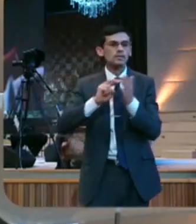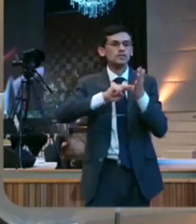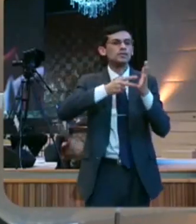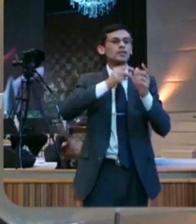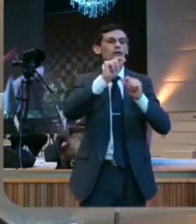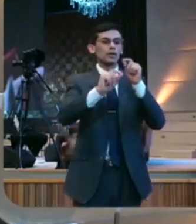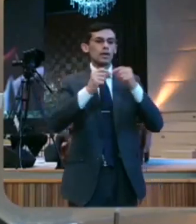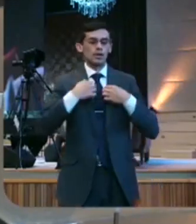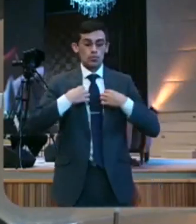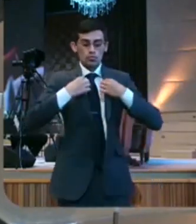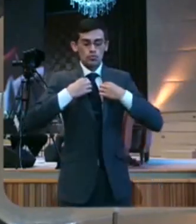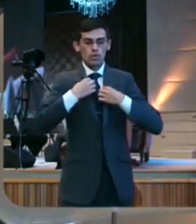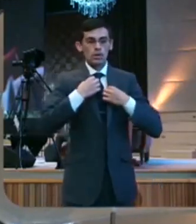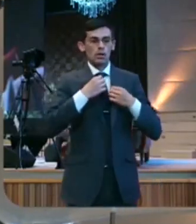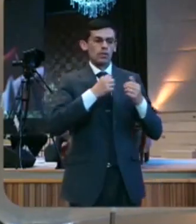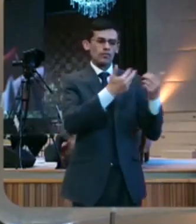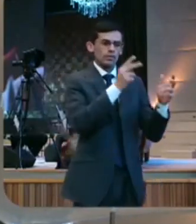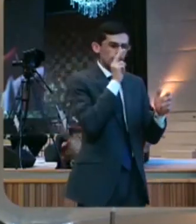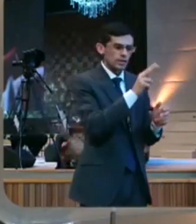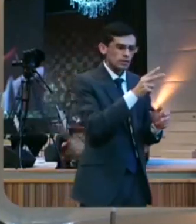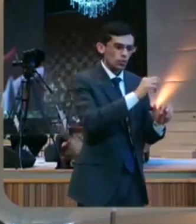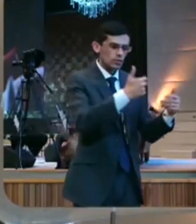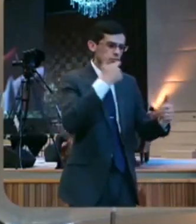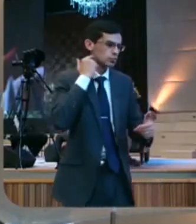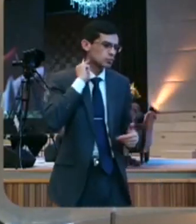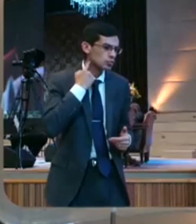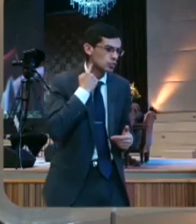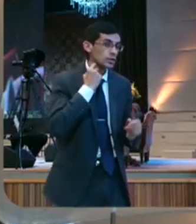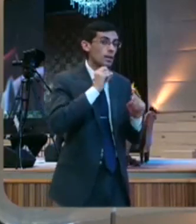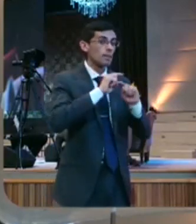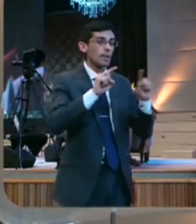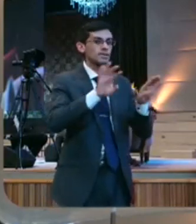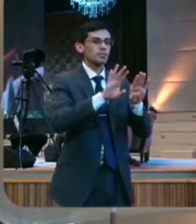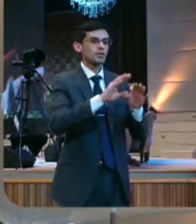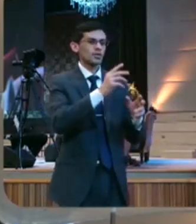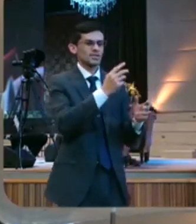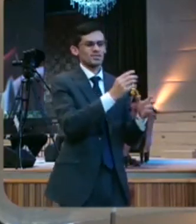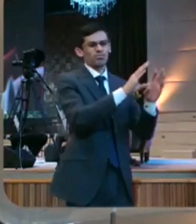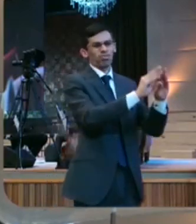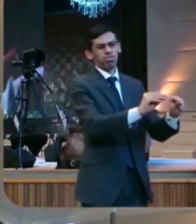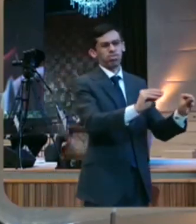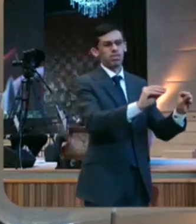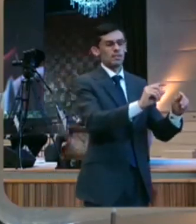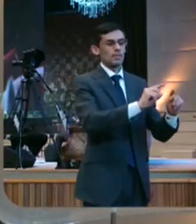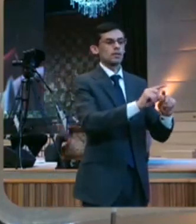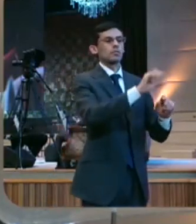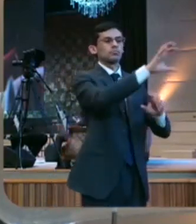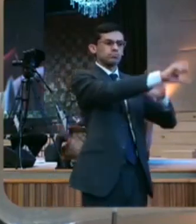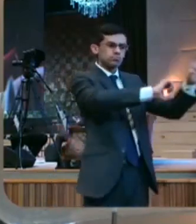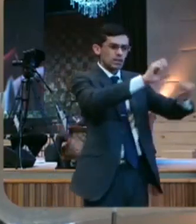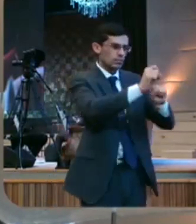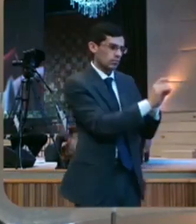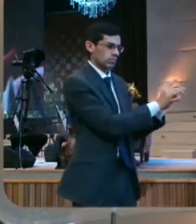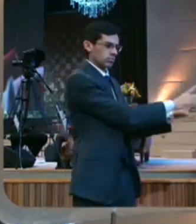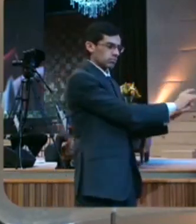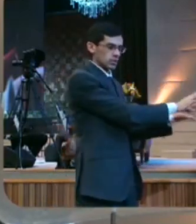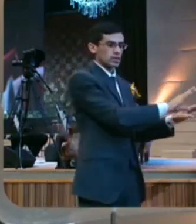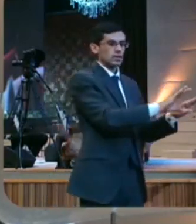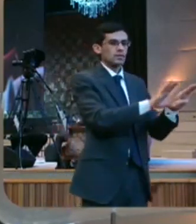não apenas ver se tinha coisas sujas, mas também coisas corrompidas. Então se tirava inclusive